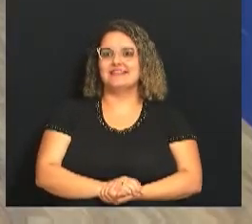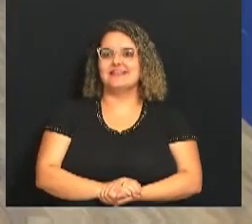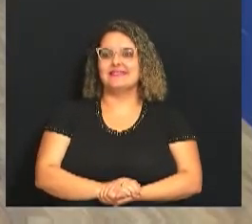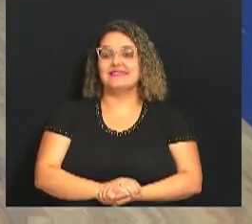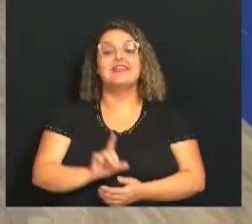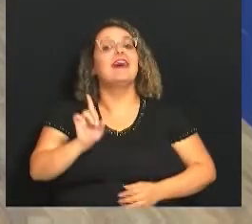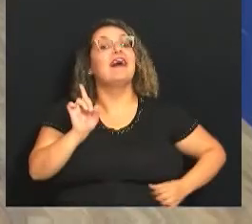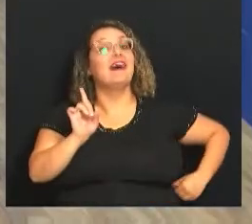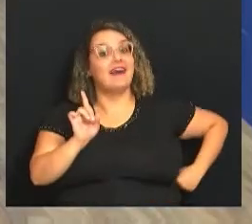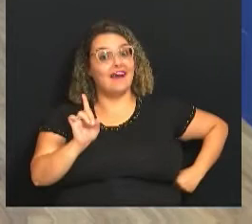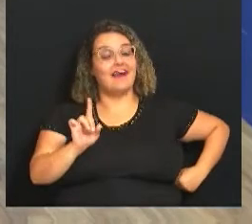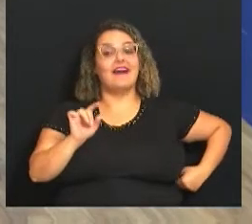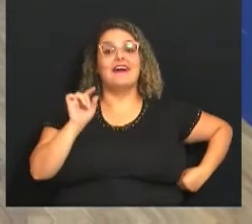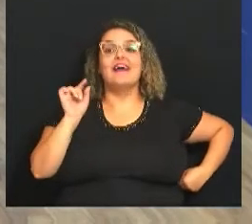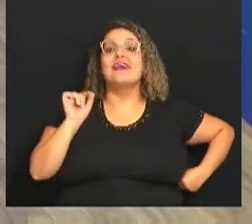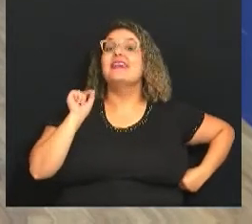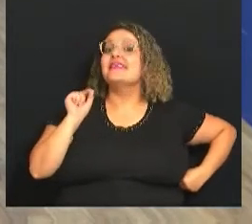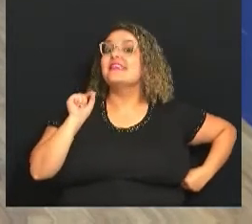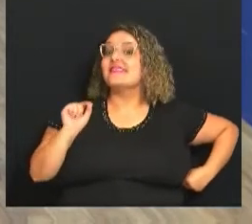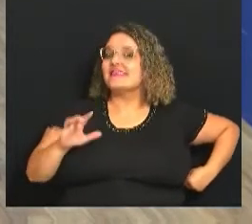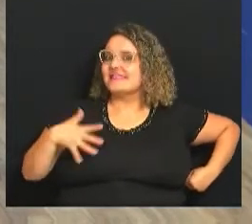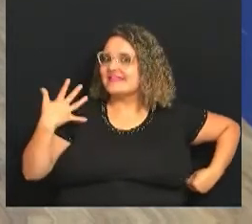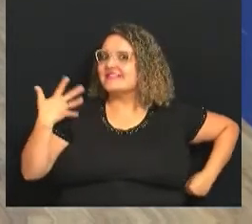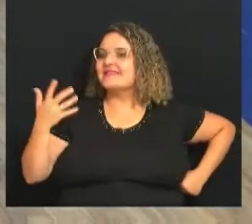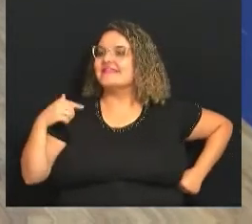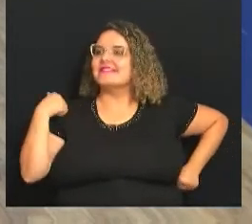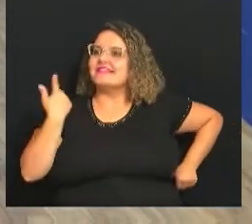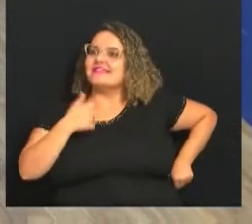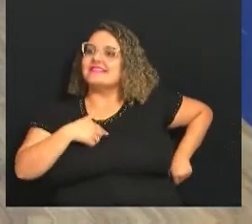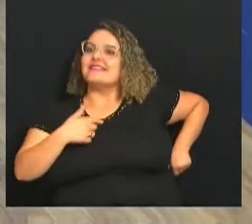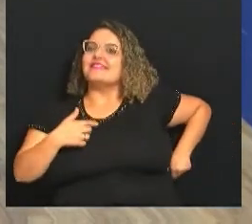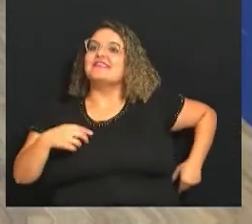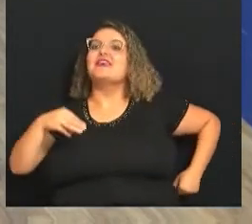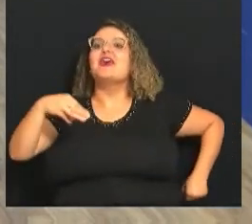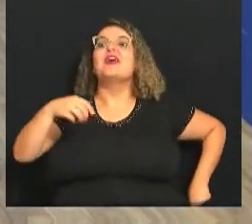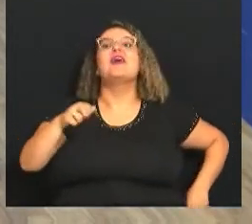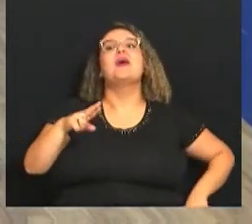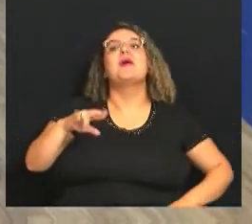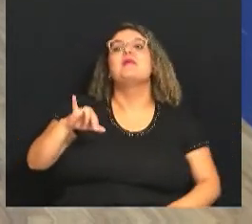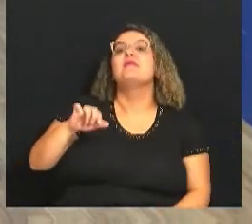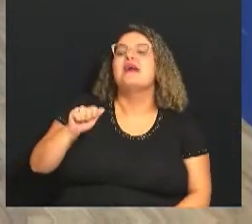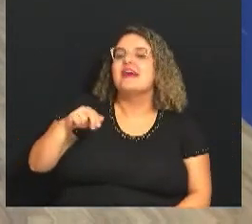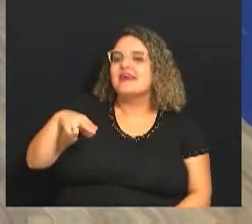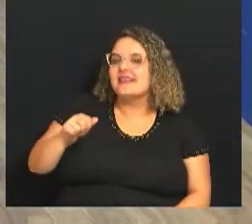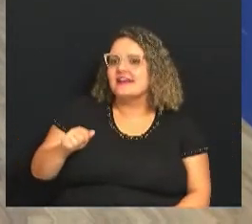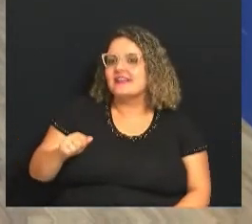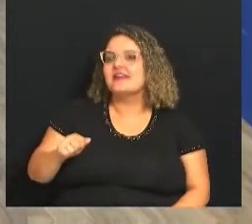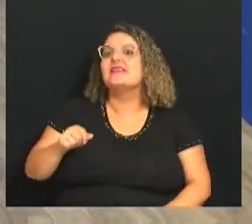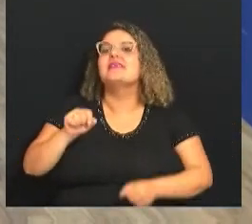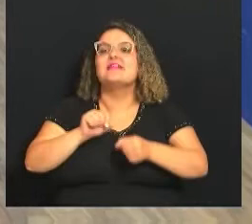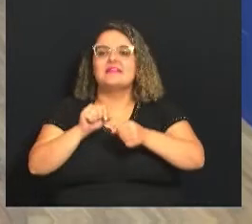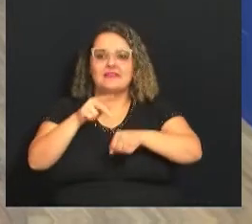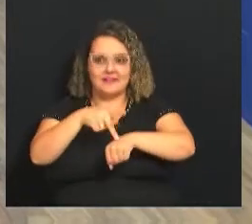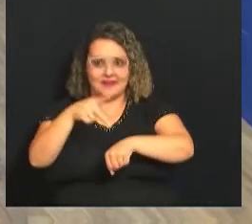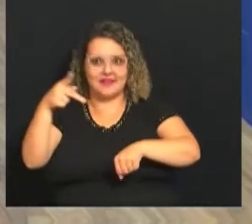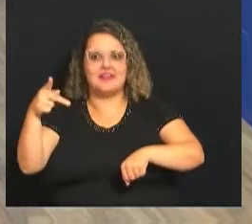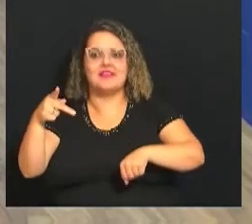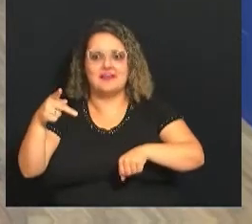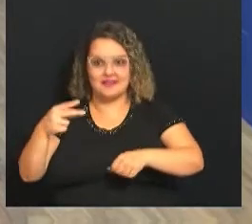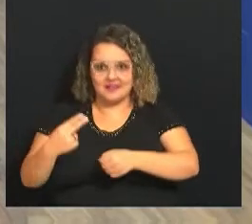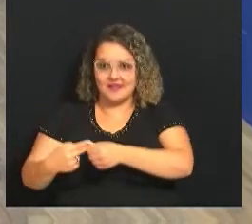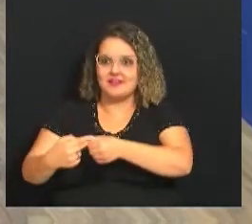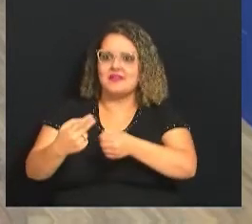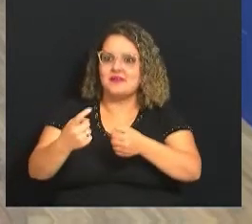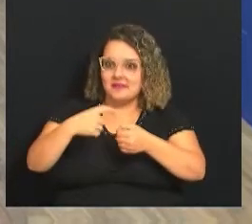Aliás, quem está animadíssima também é a nossa repórter Mariana Meira, que faz pós-graduação na Unicamp e retornou